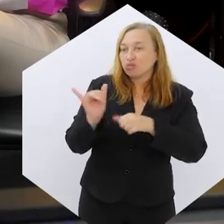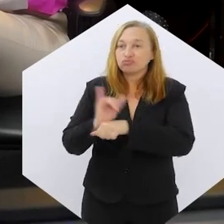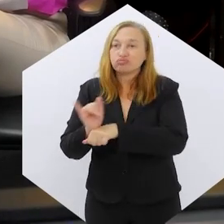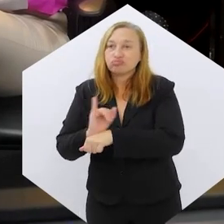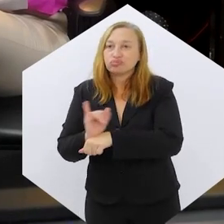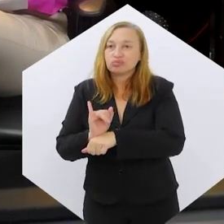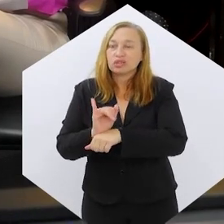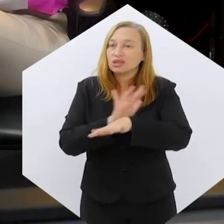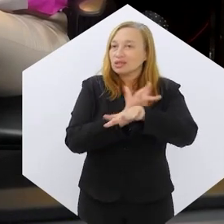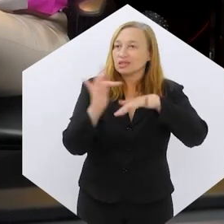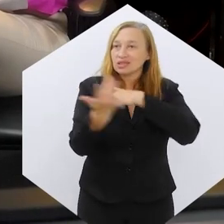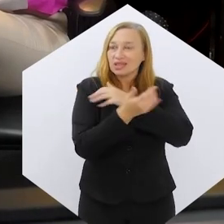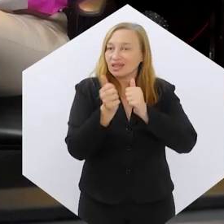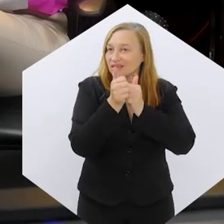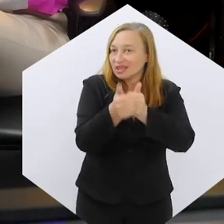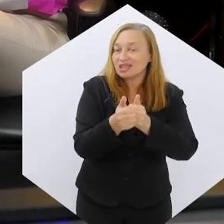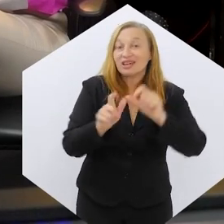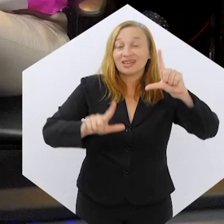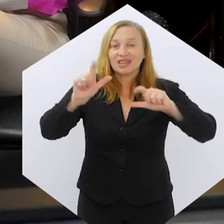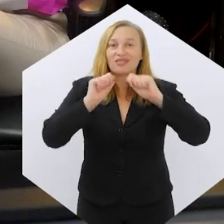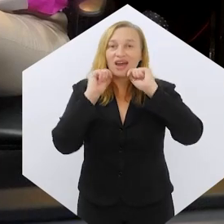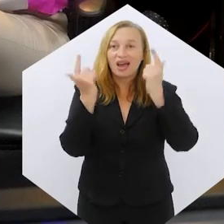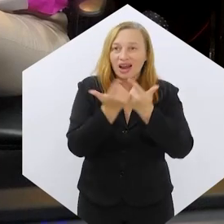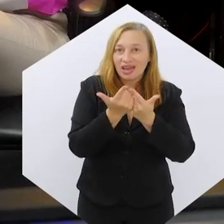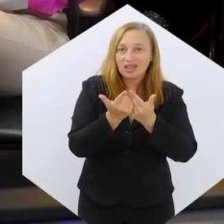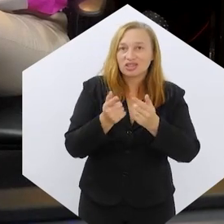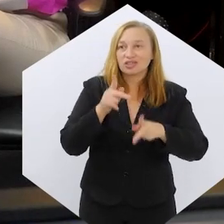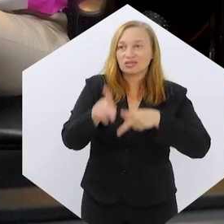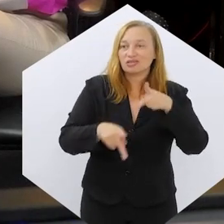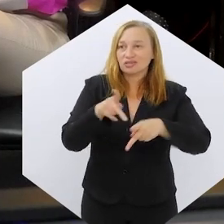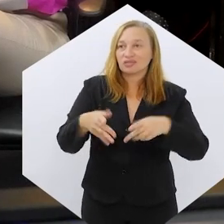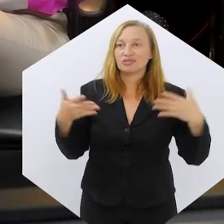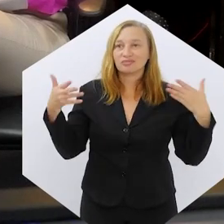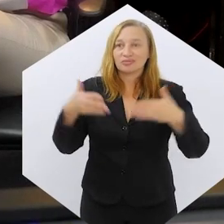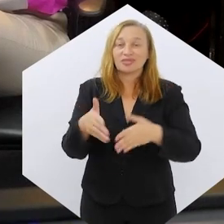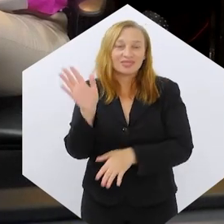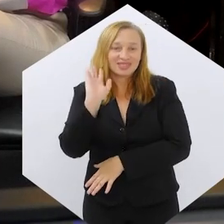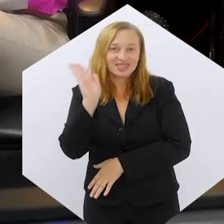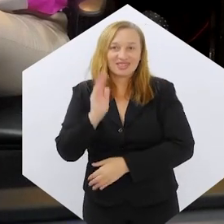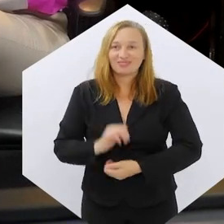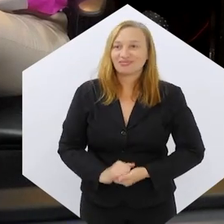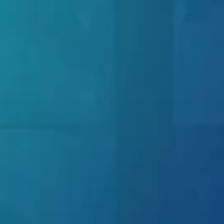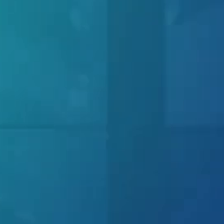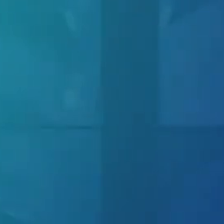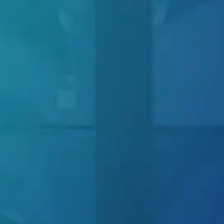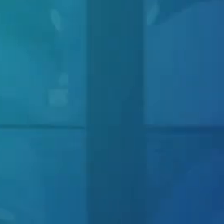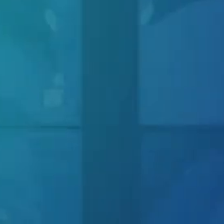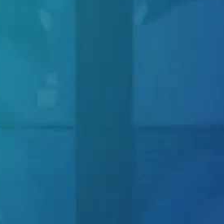YouTube e nos seguir nas redes sociais. TV Alerje, o canal do povo. Até a próxima!